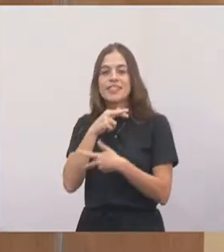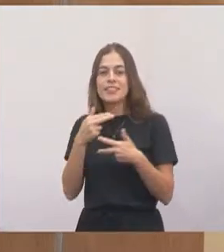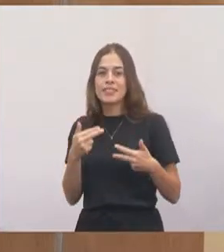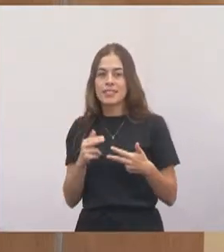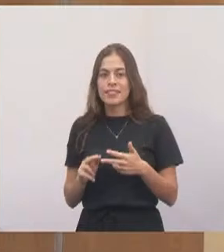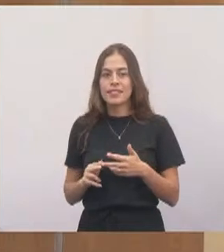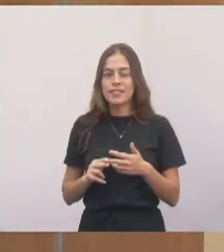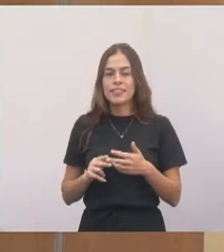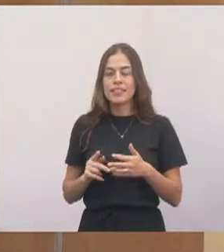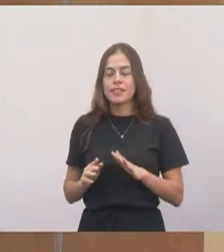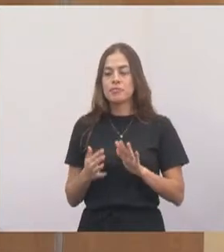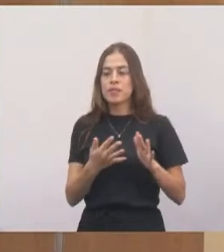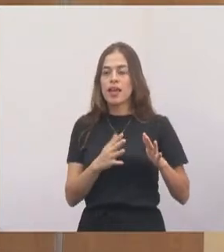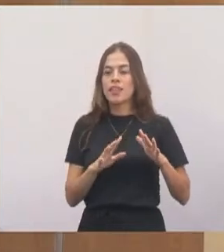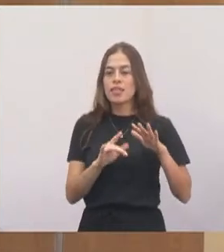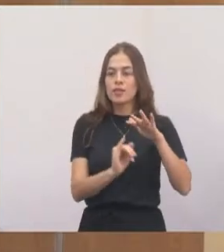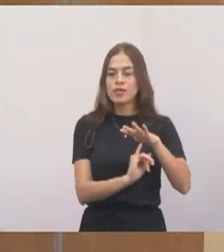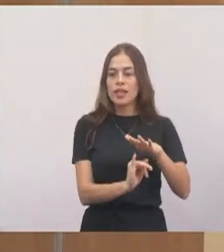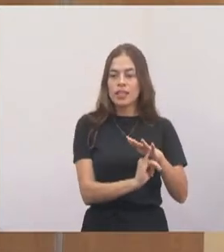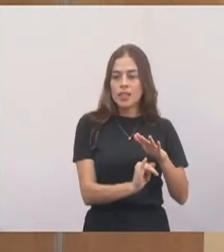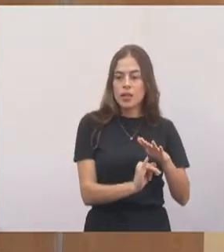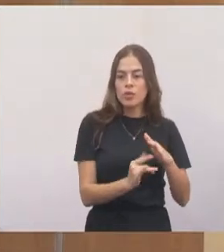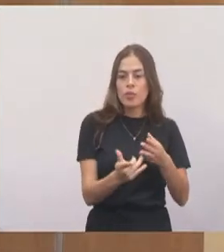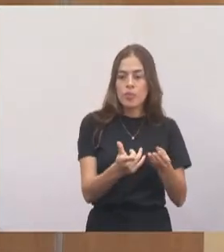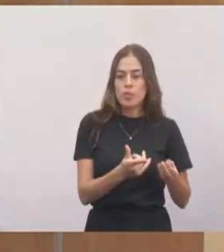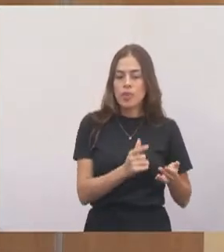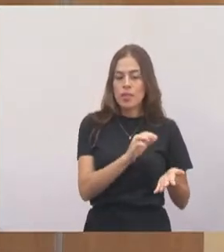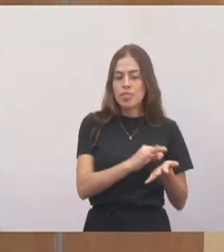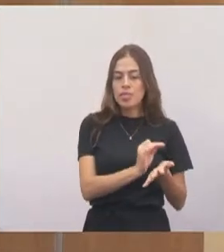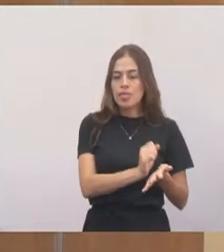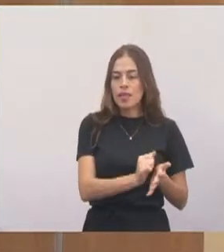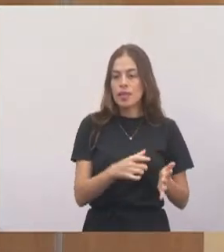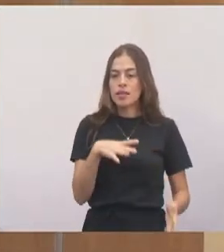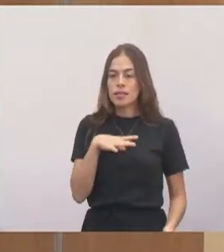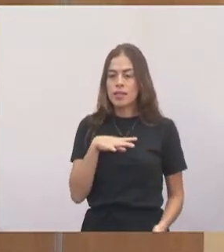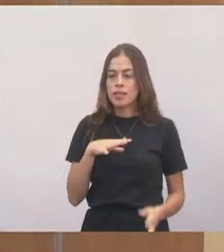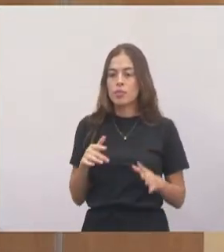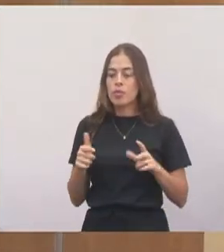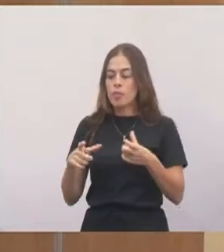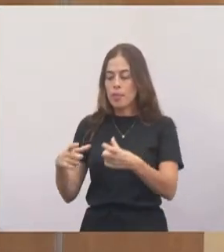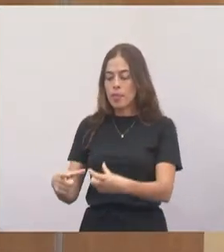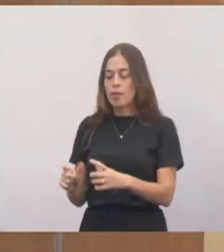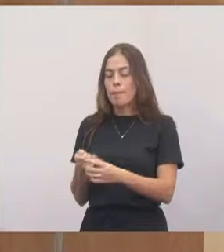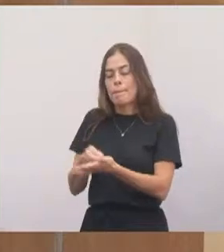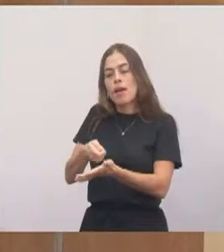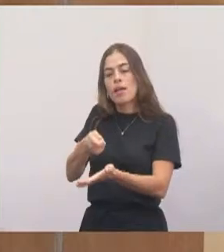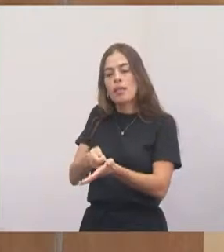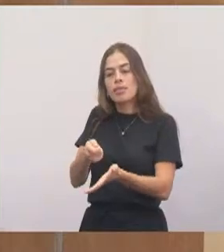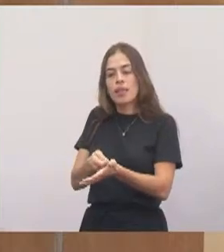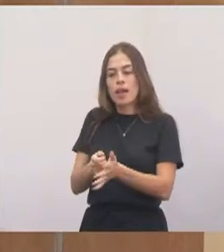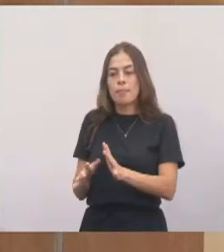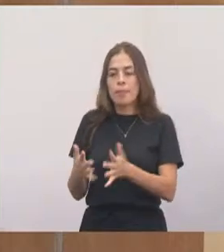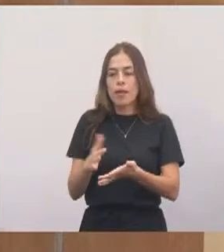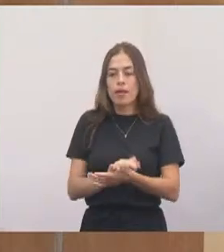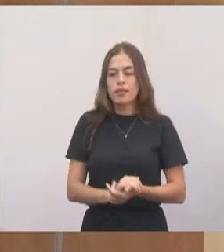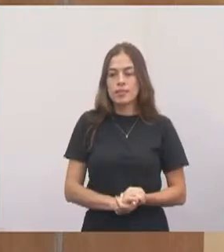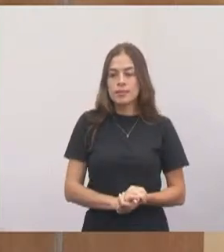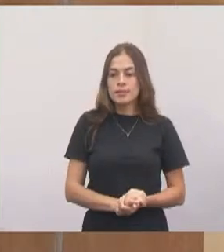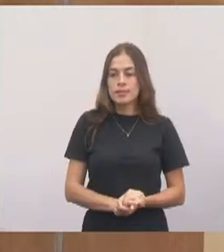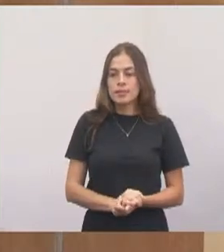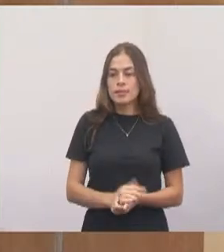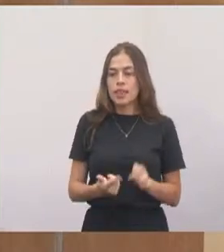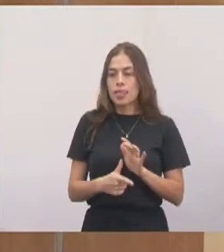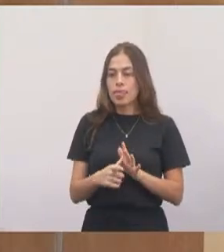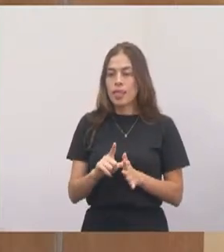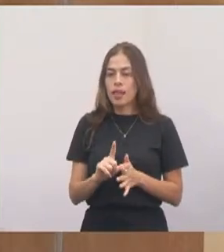entidades registradas no município, quando a disponibilização de espaço e obrigatoriedade de